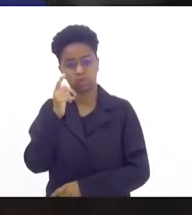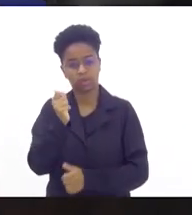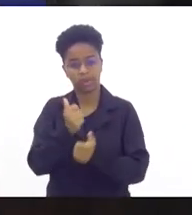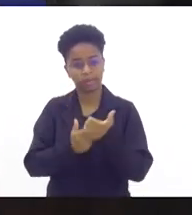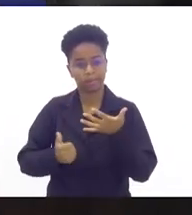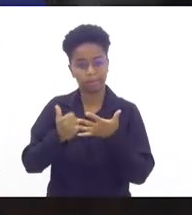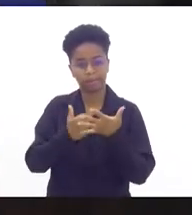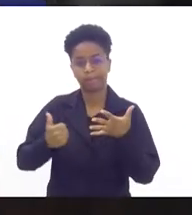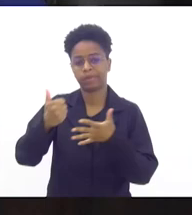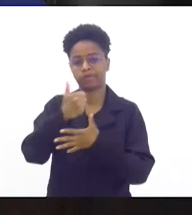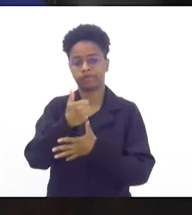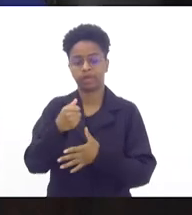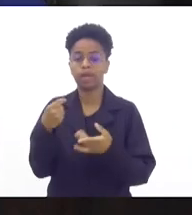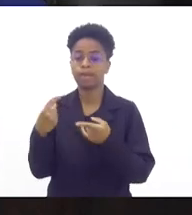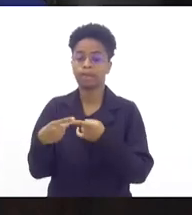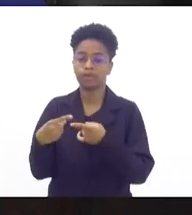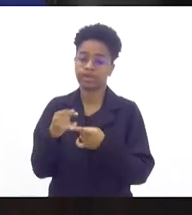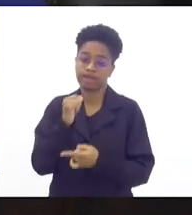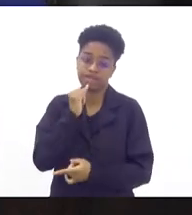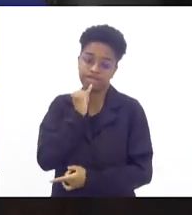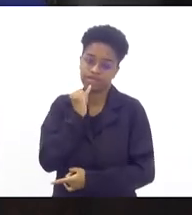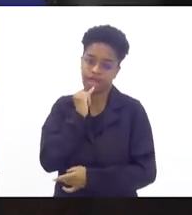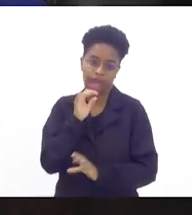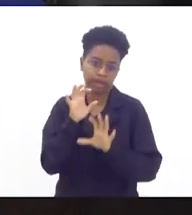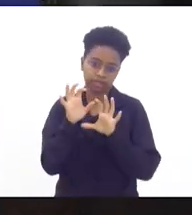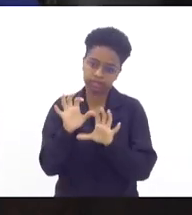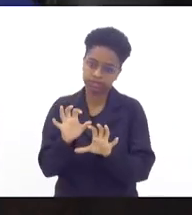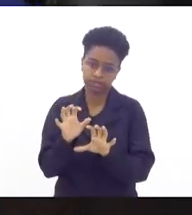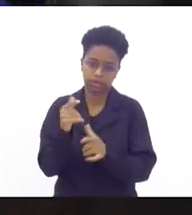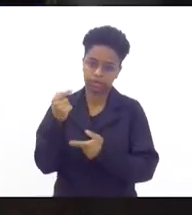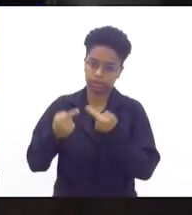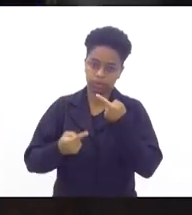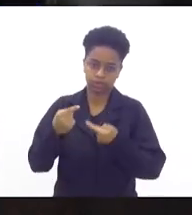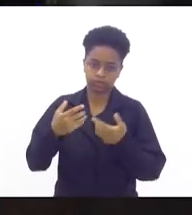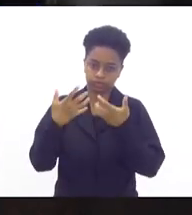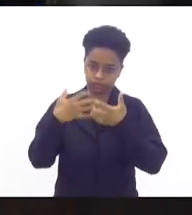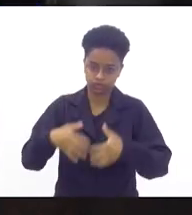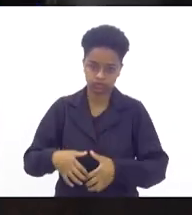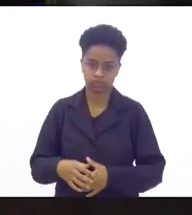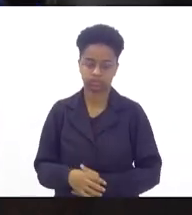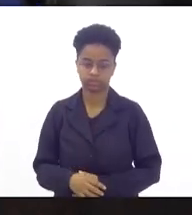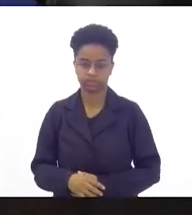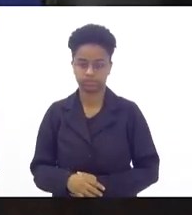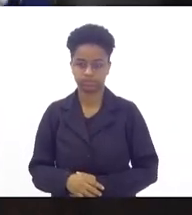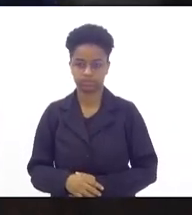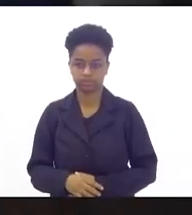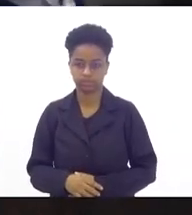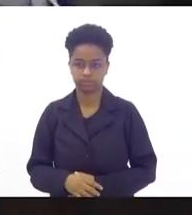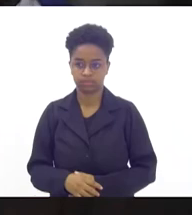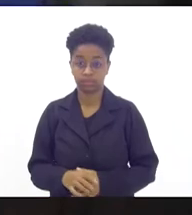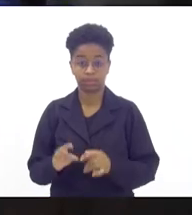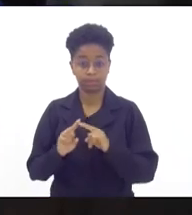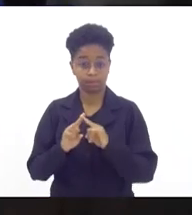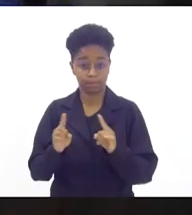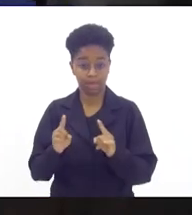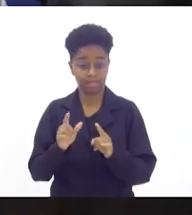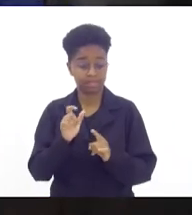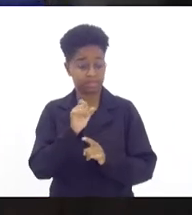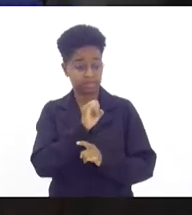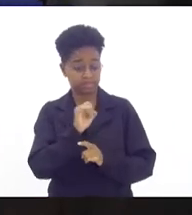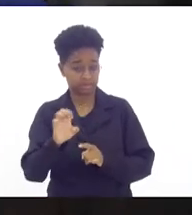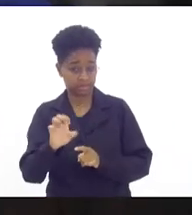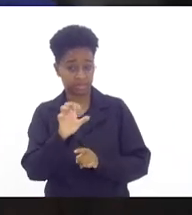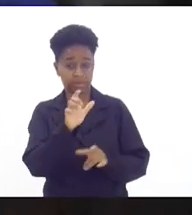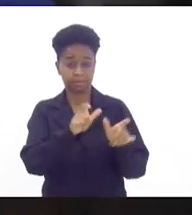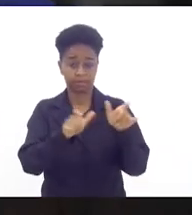porque assim que infelizmente a política funciona mas se já incomoda os privilegiados que